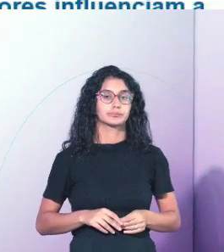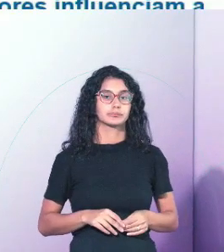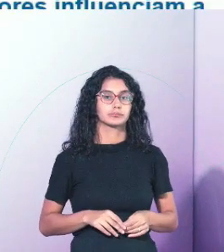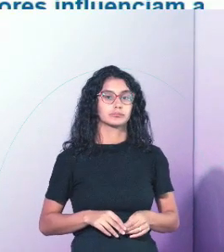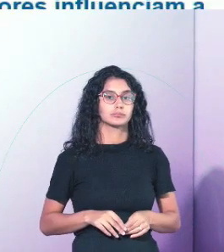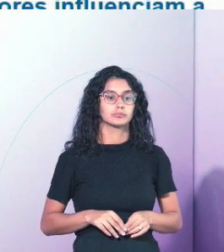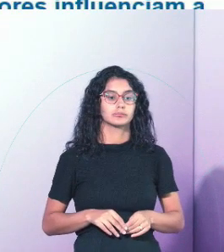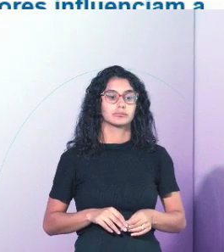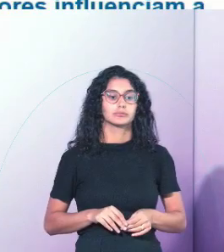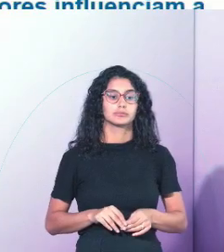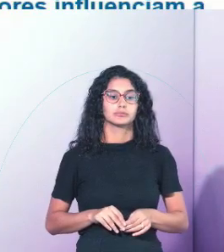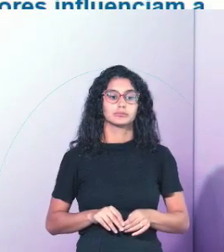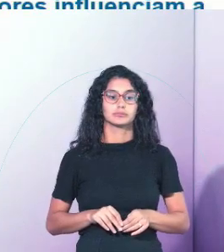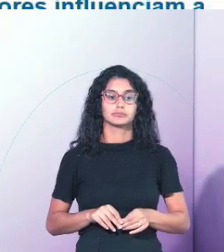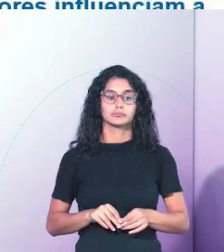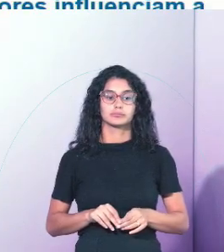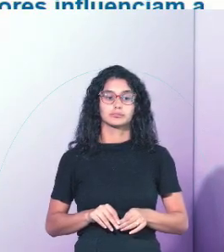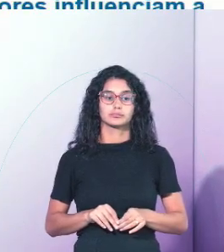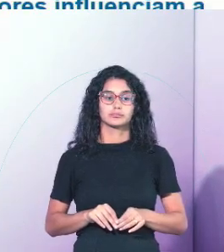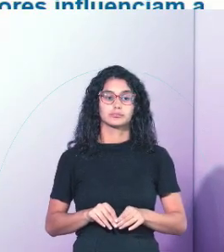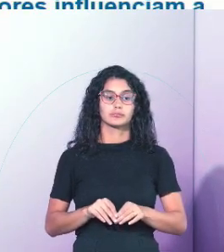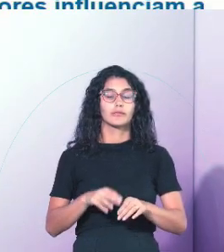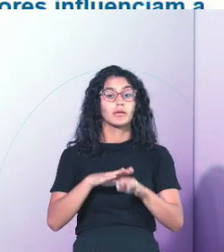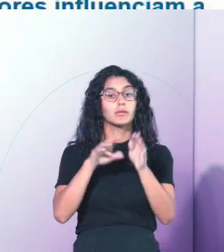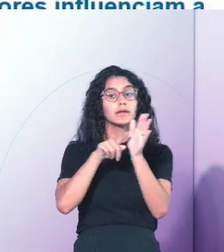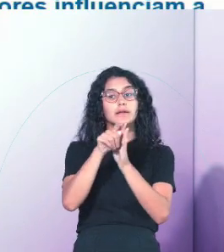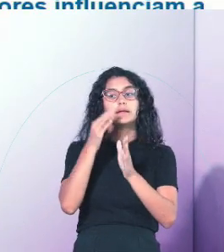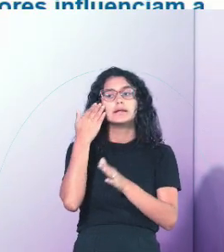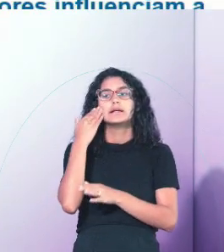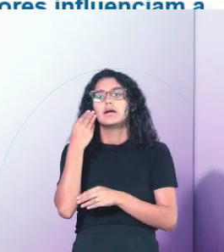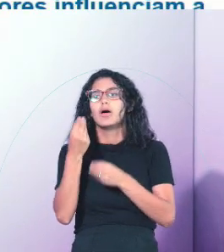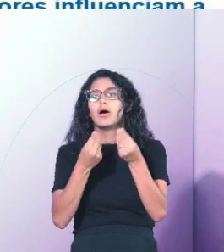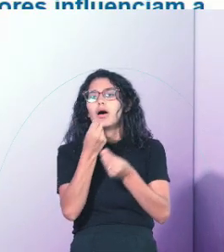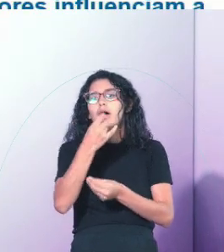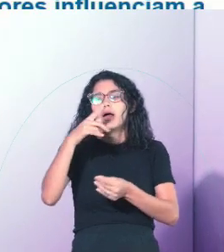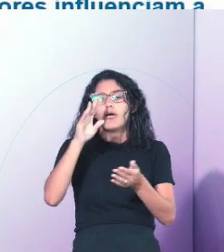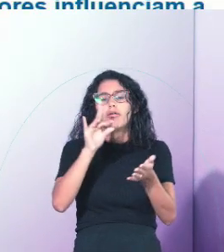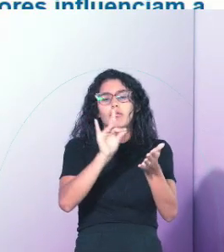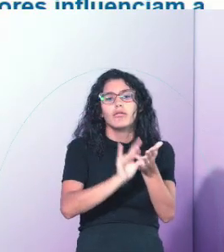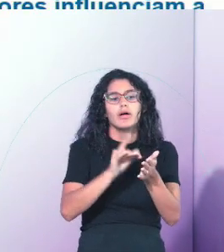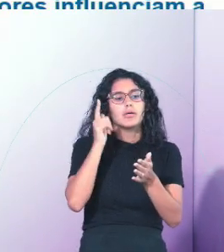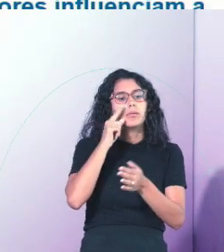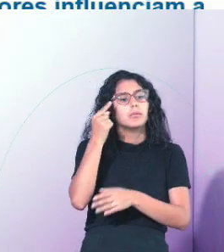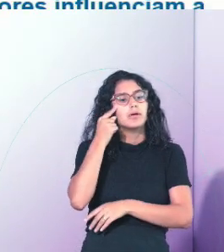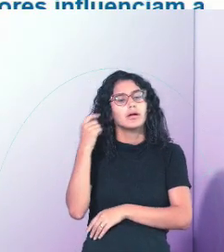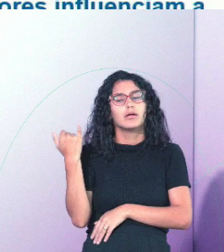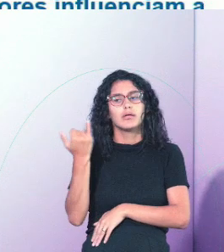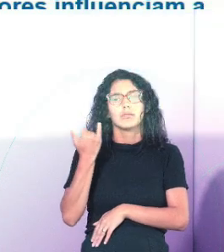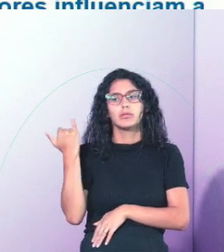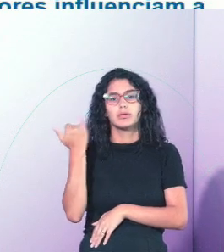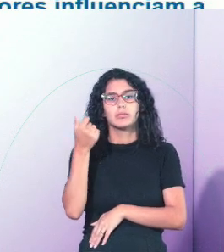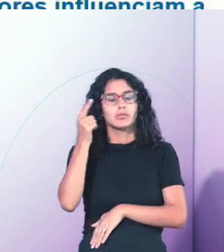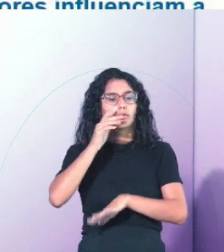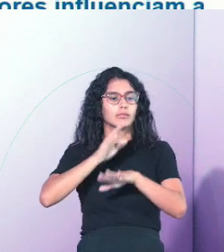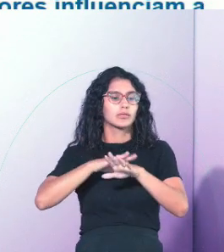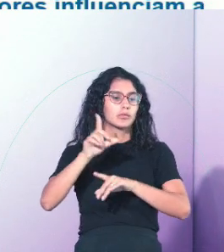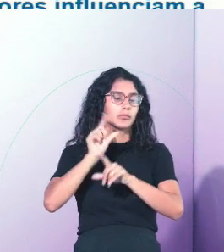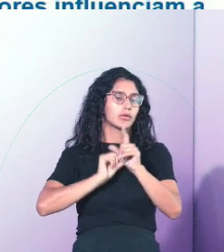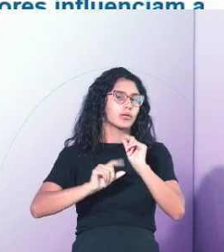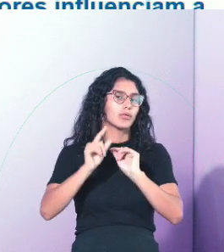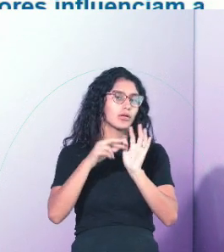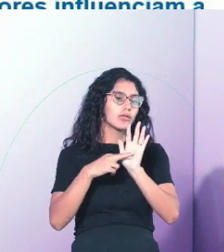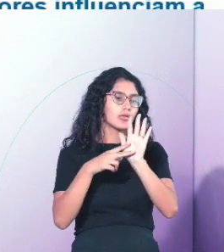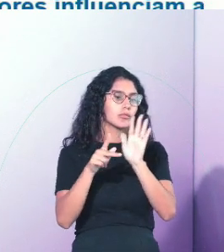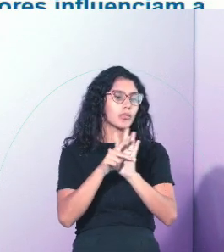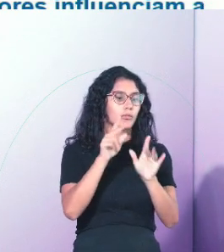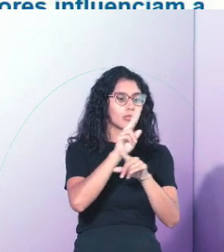gente faz pesquisa tentando entender quais são os fatores que os pacientes consideram relevantes para tomar uma decisão referente a